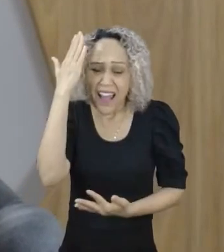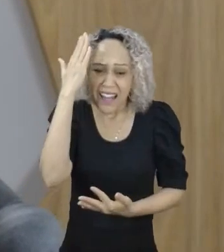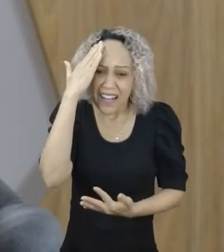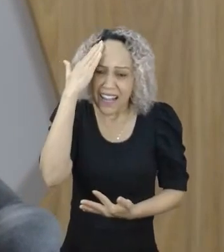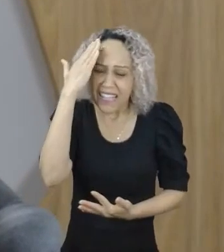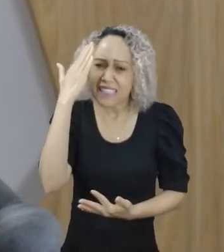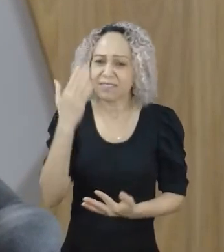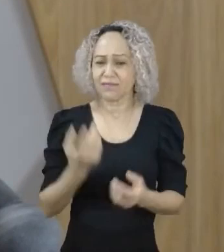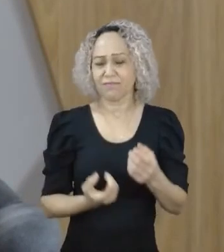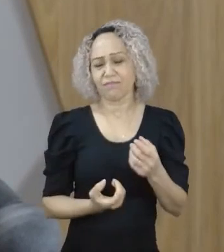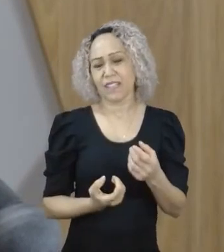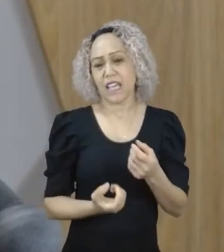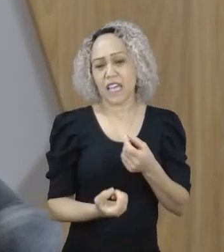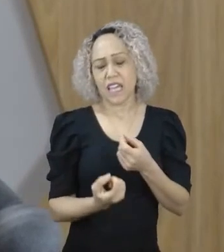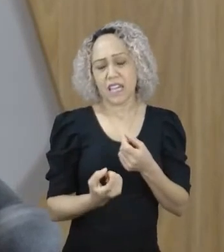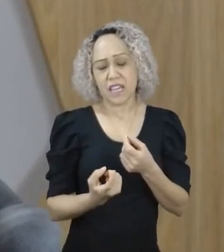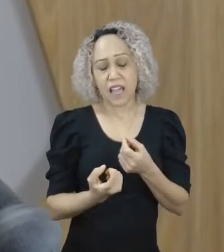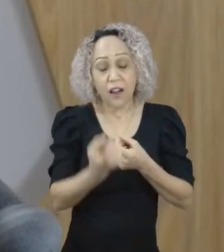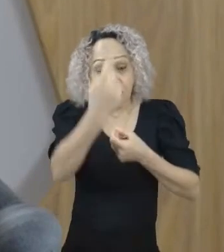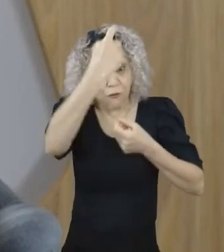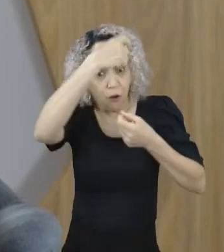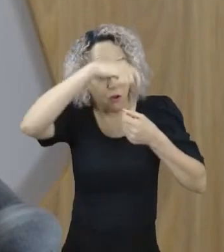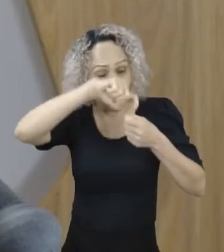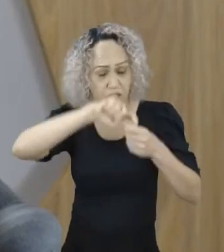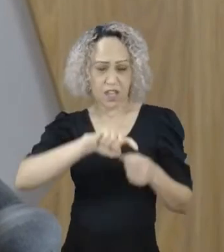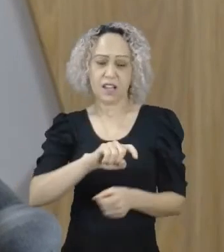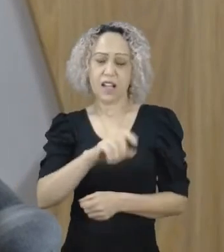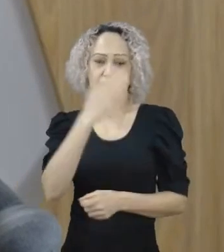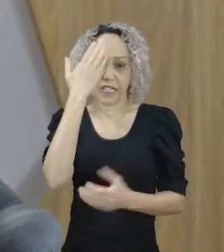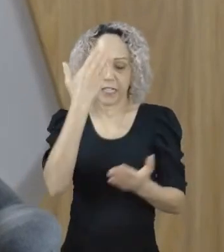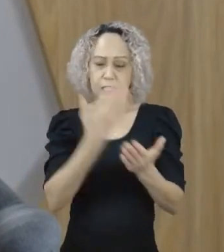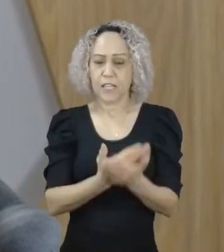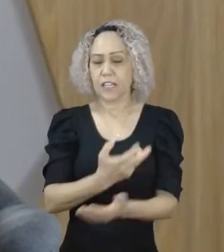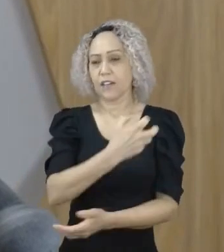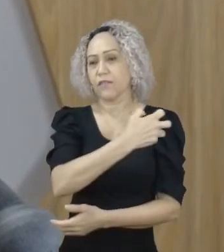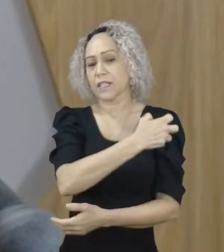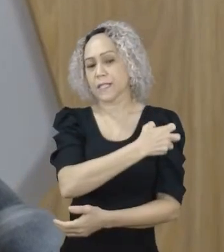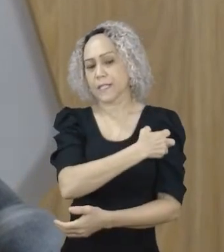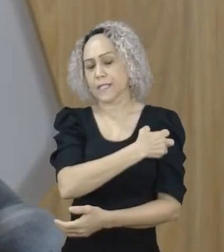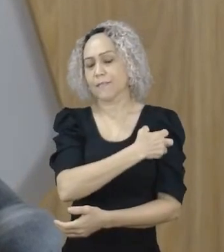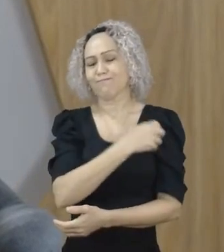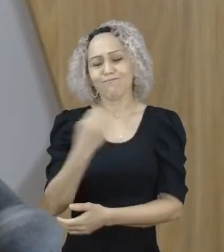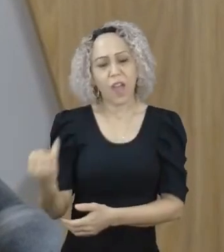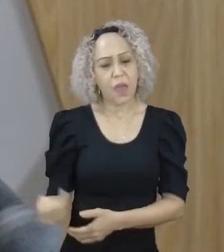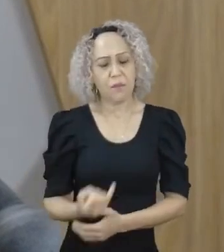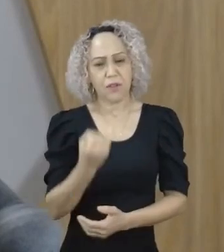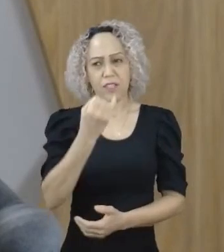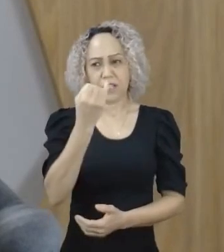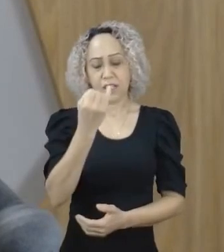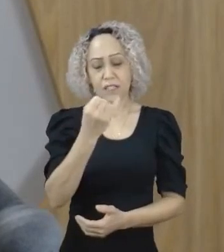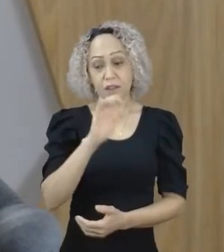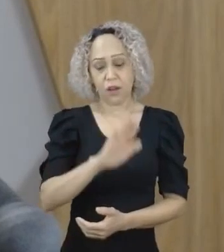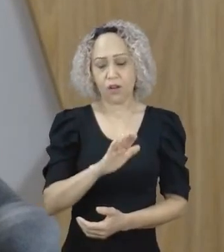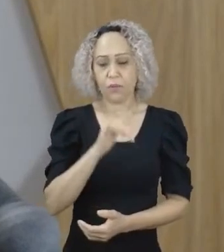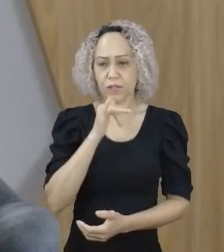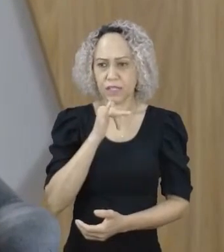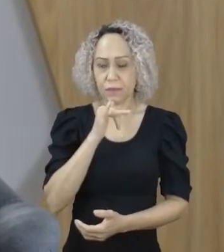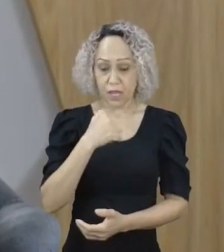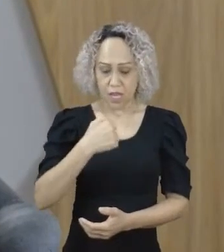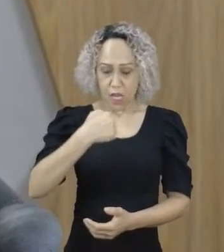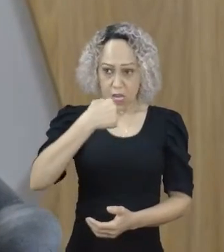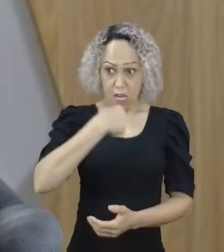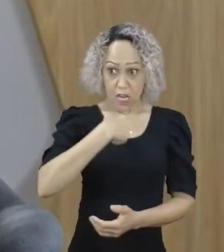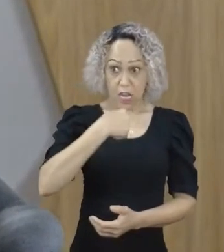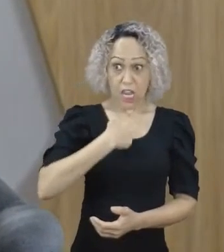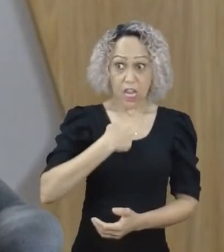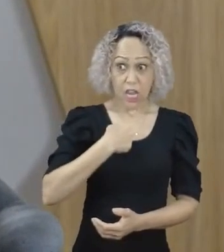colegas com sequelas de poliomielite. Eu tive. Sim. Tá? As gerações mais novas não viram crianças morrer de sarampo, eu vi.